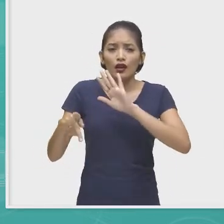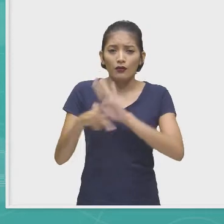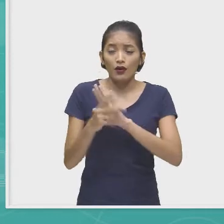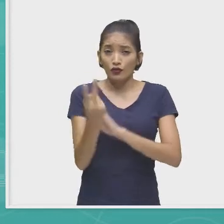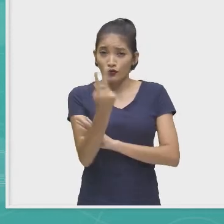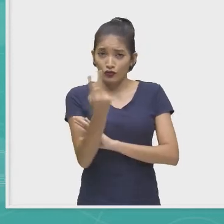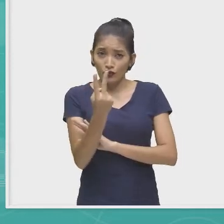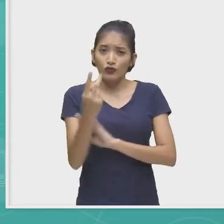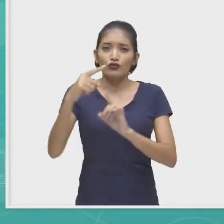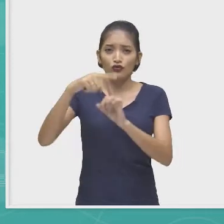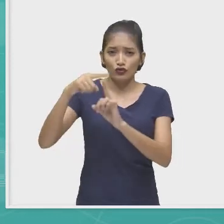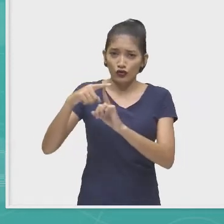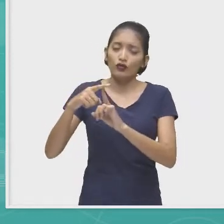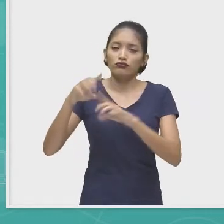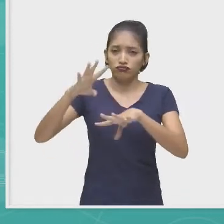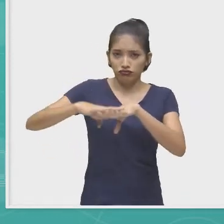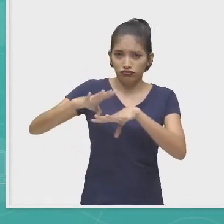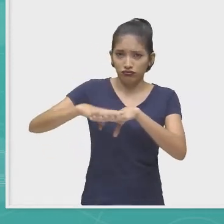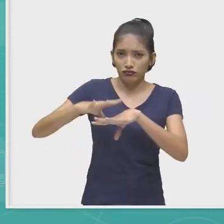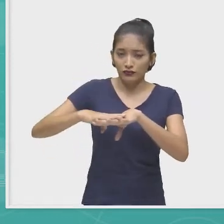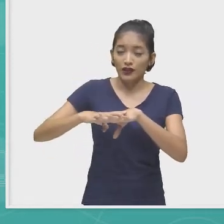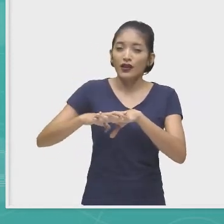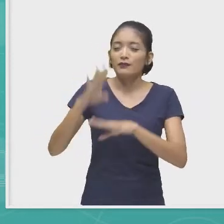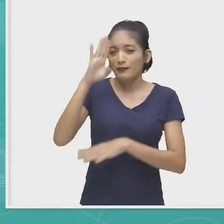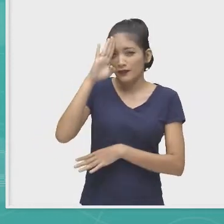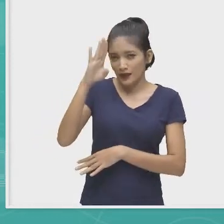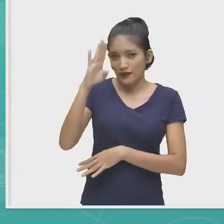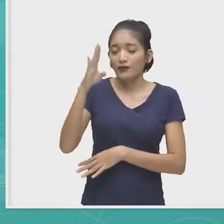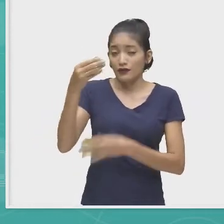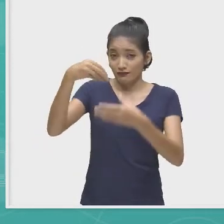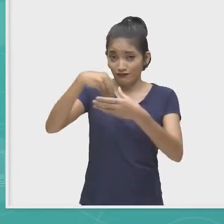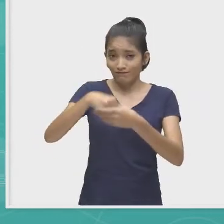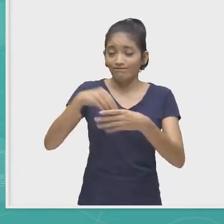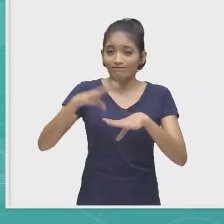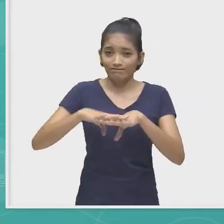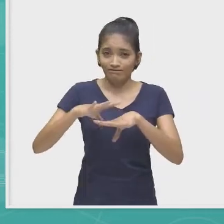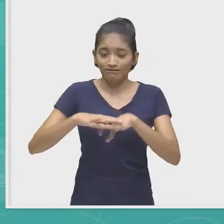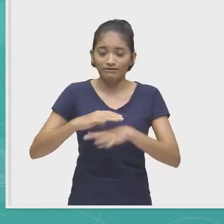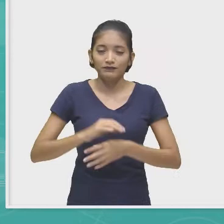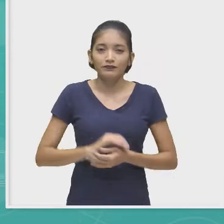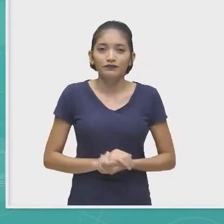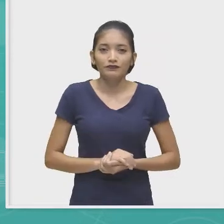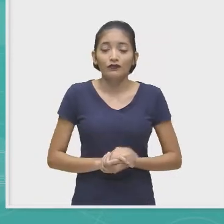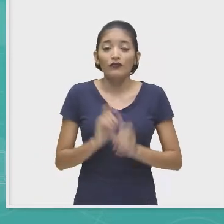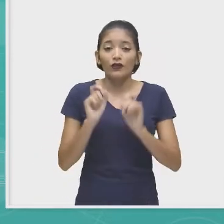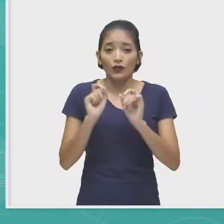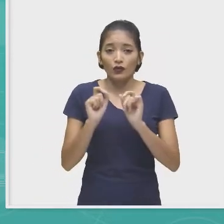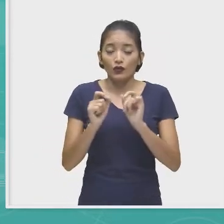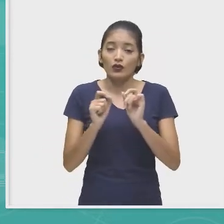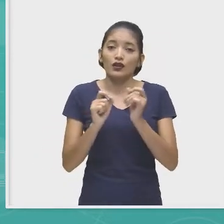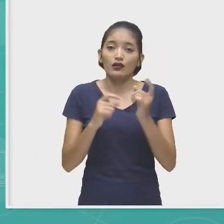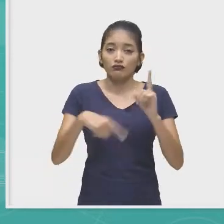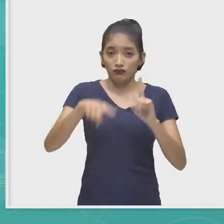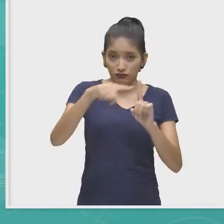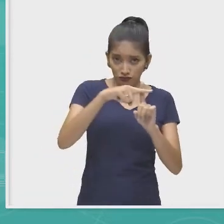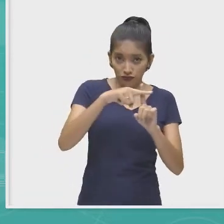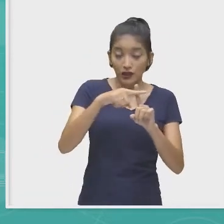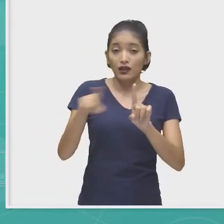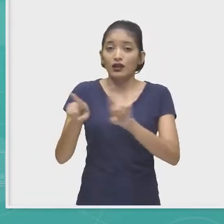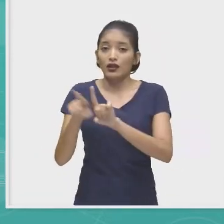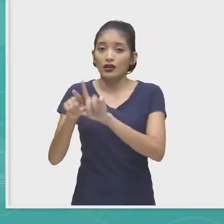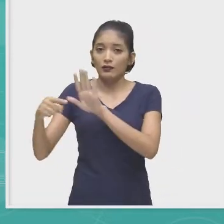duas operações, fundamentais aí da matemática, que são a adição e